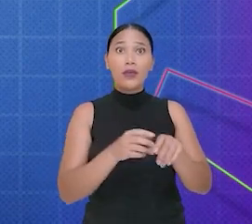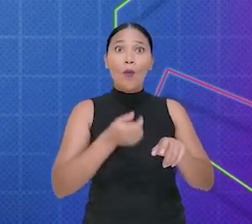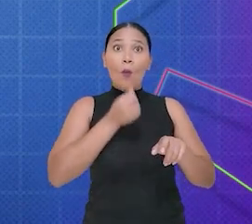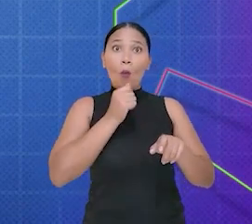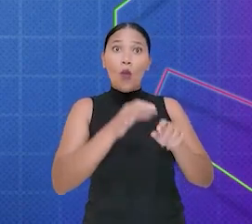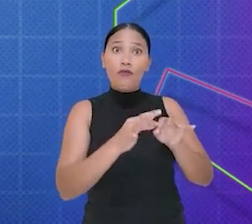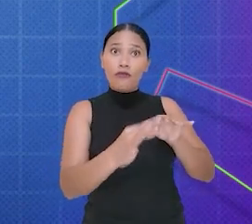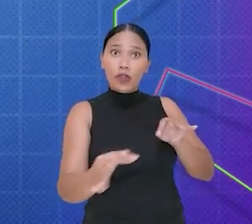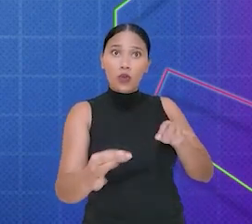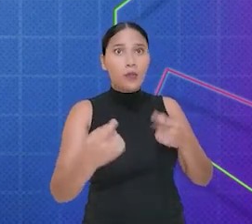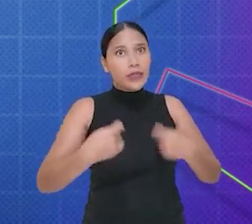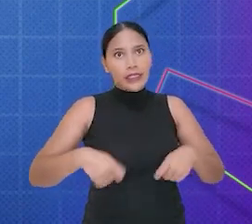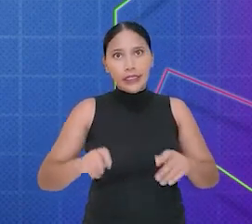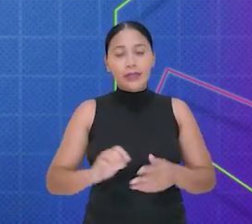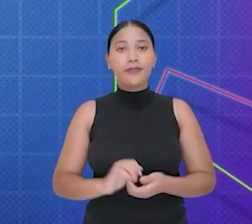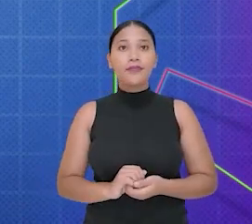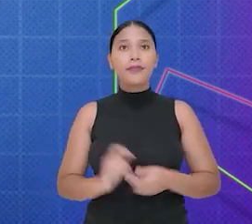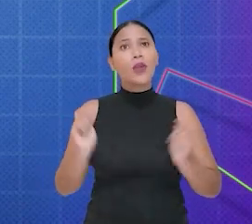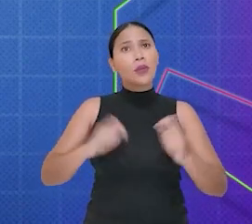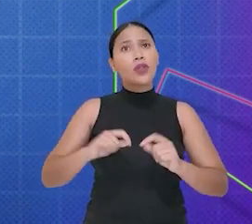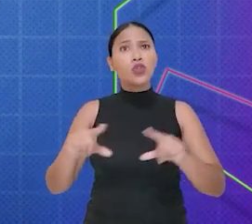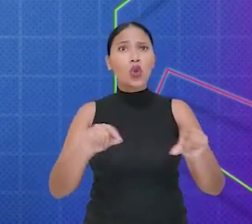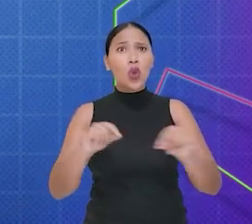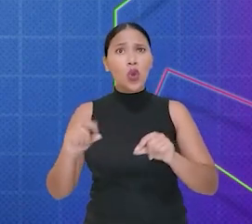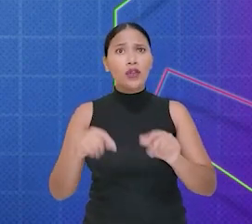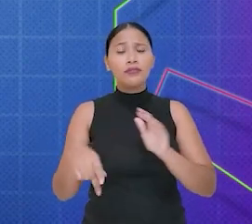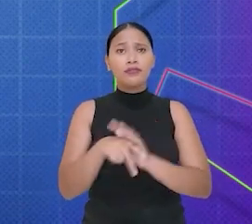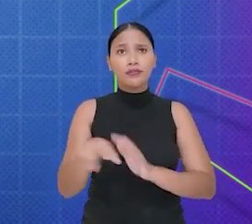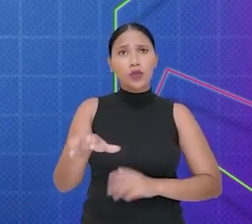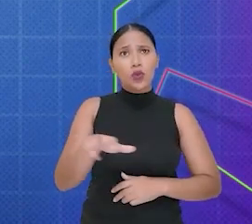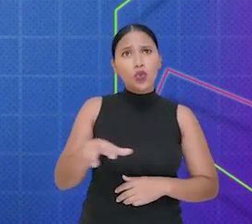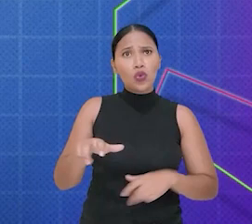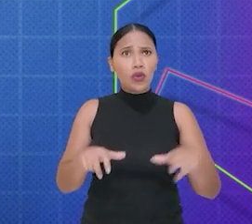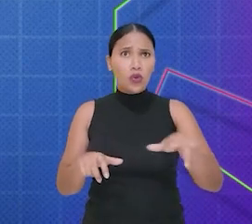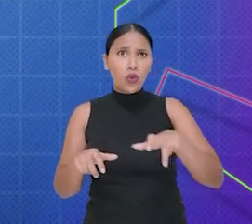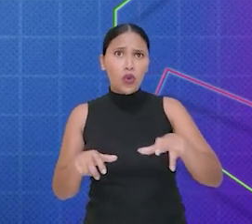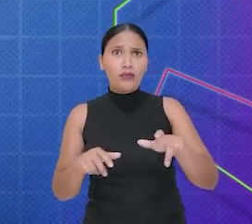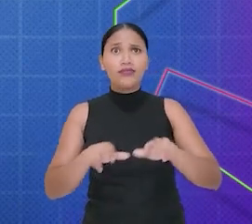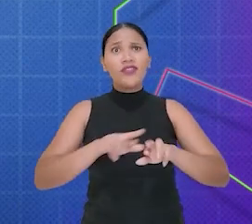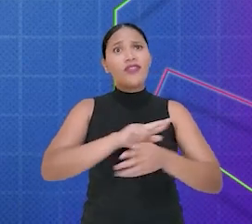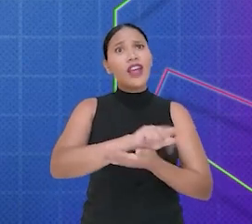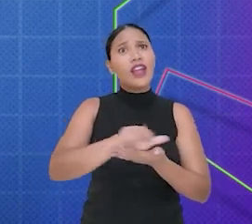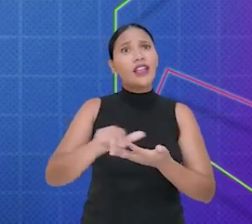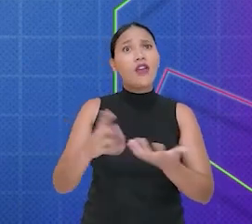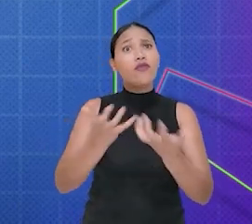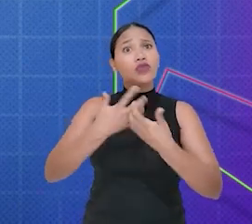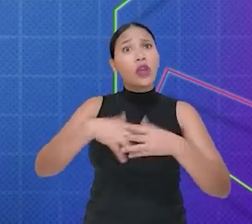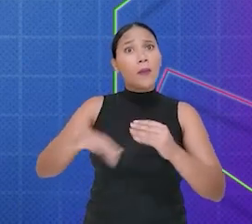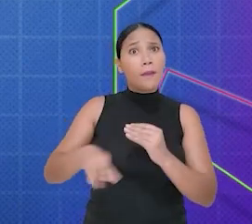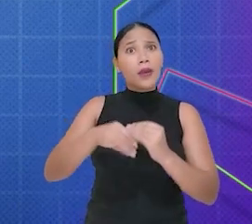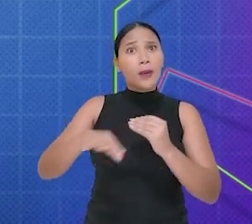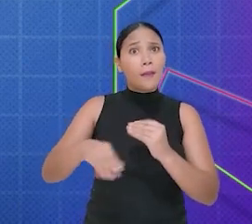e o mouse sem fio, que não precisa de cabos. É possível escolher entre esses mouses com diferentes botões